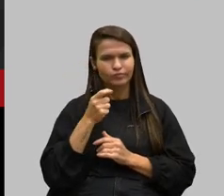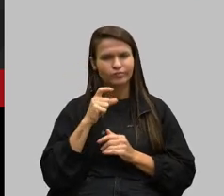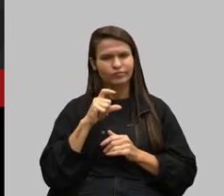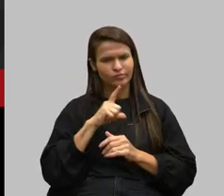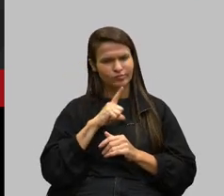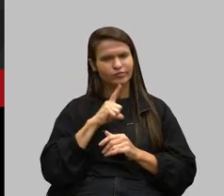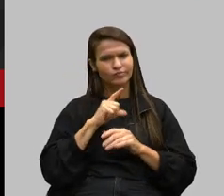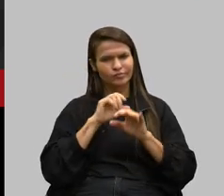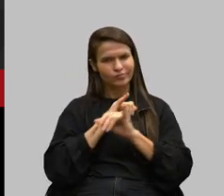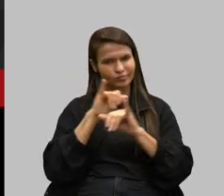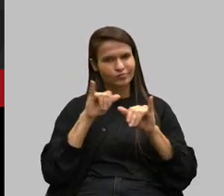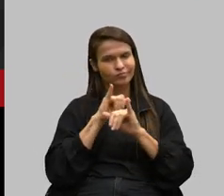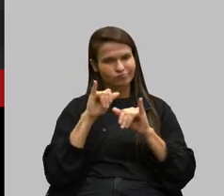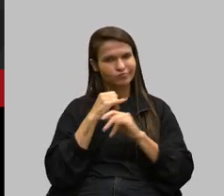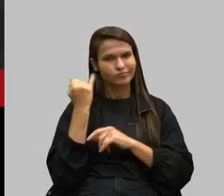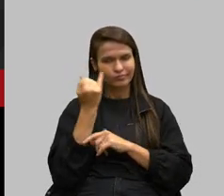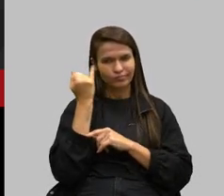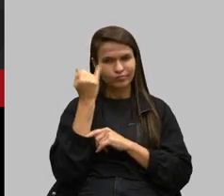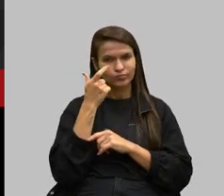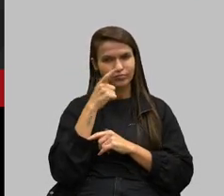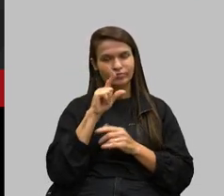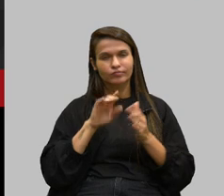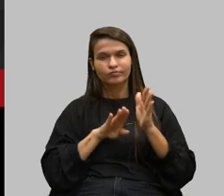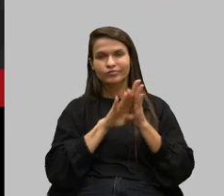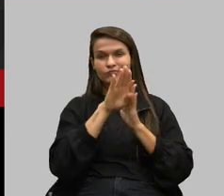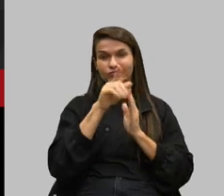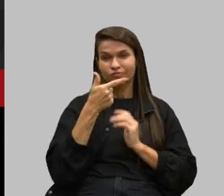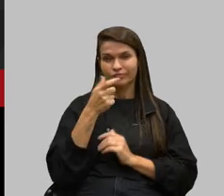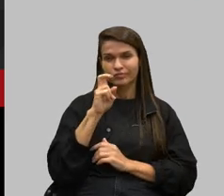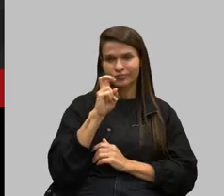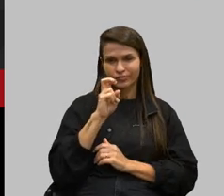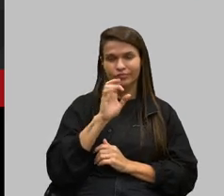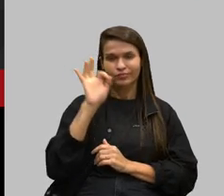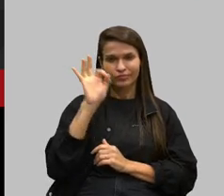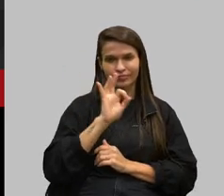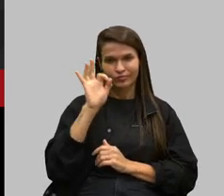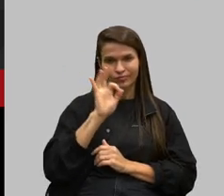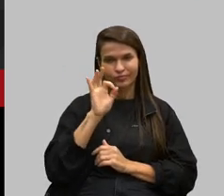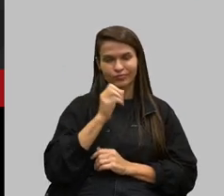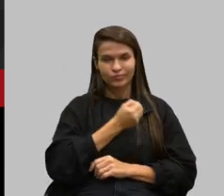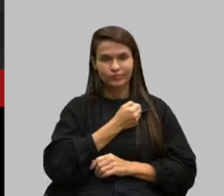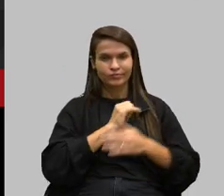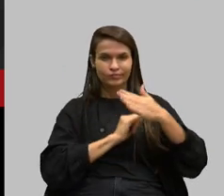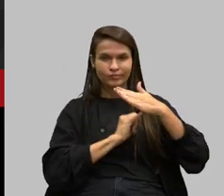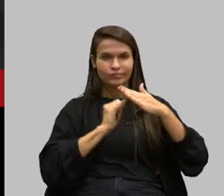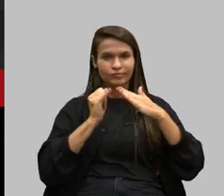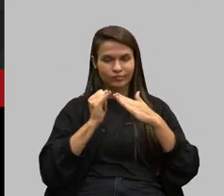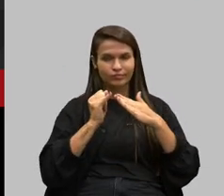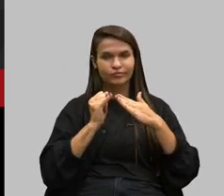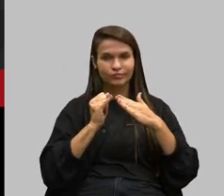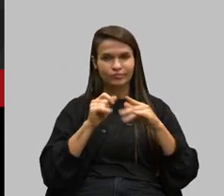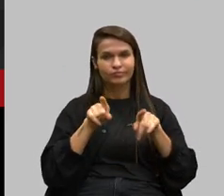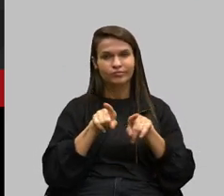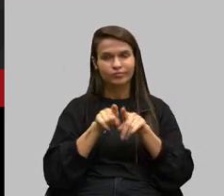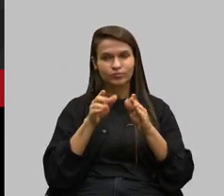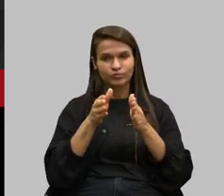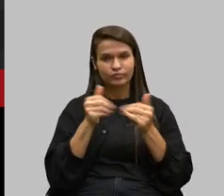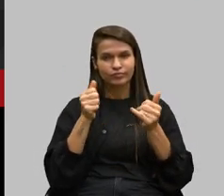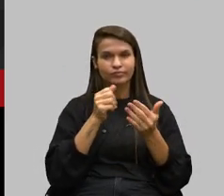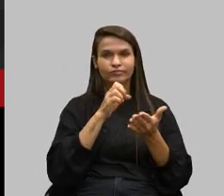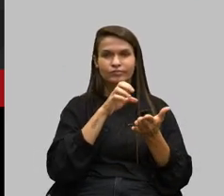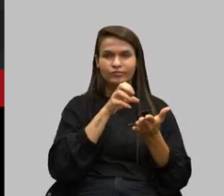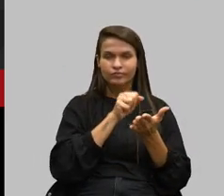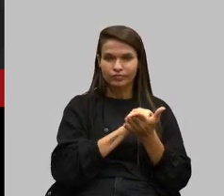robusta a gente conseguiu aumentar em 25% o número de instituições que solicitaram esse credenciamento